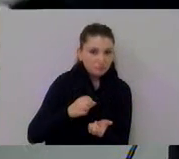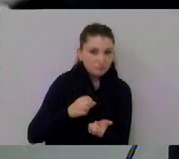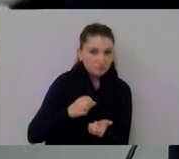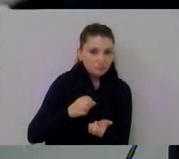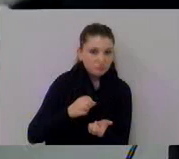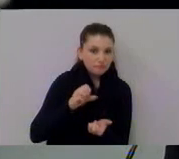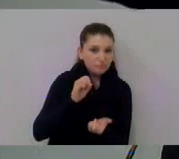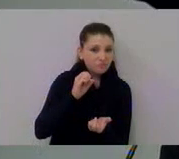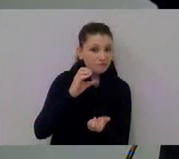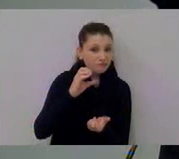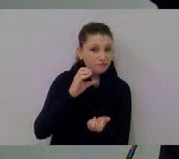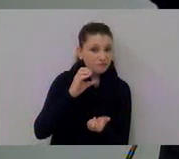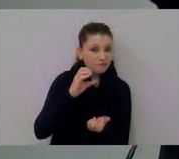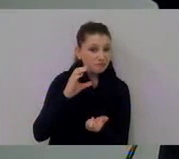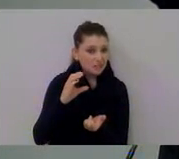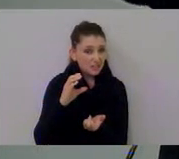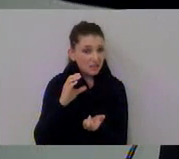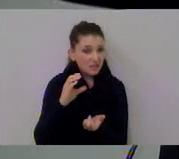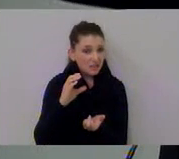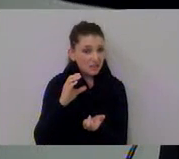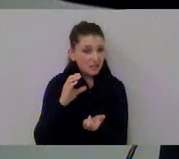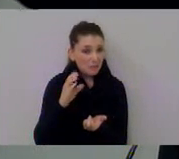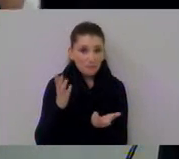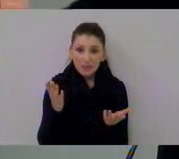para fazer a poda